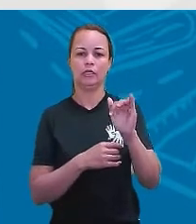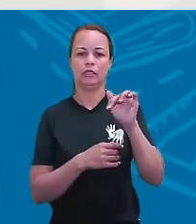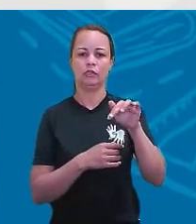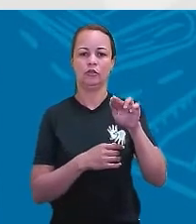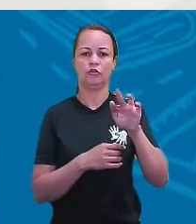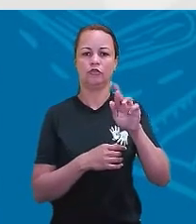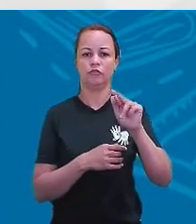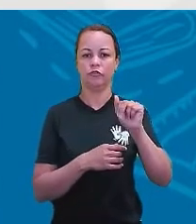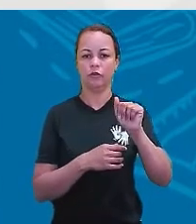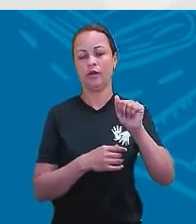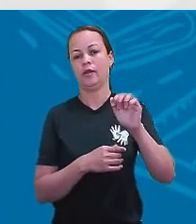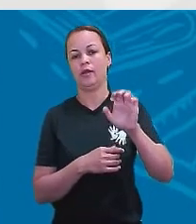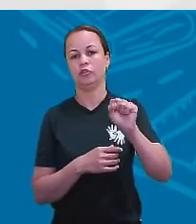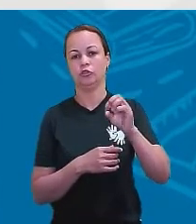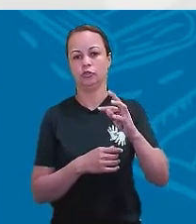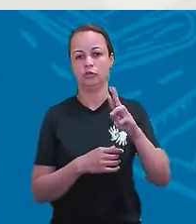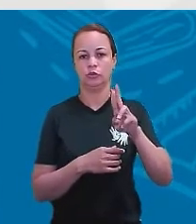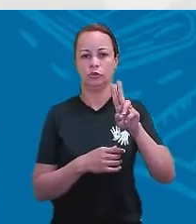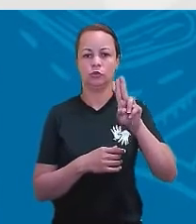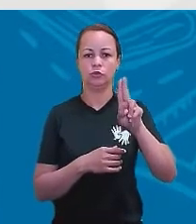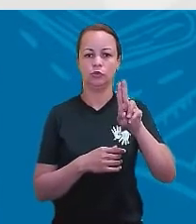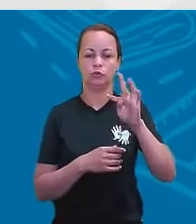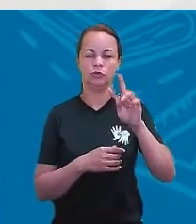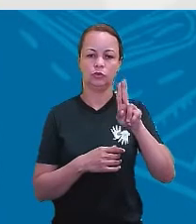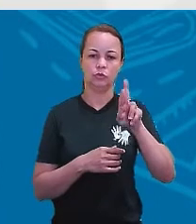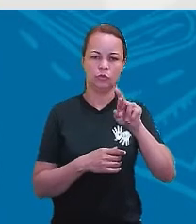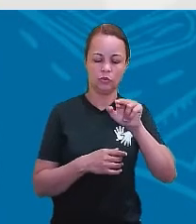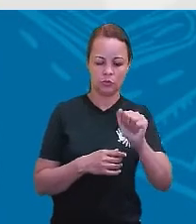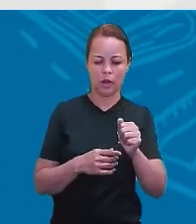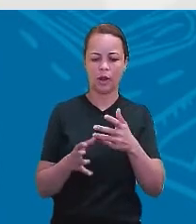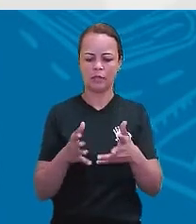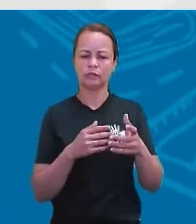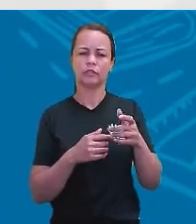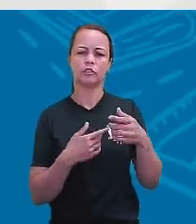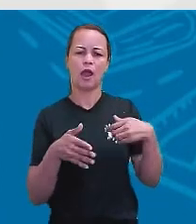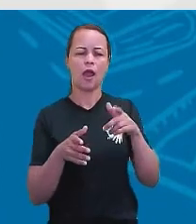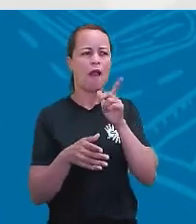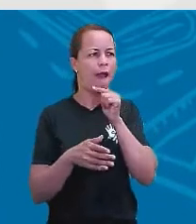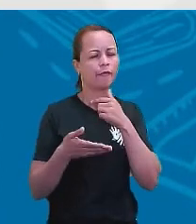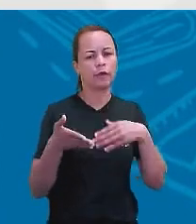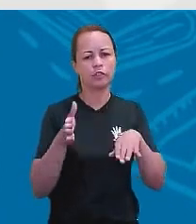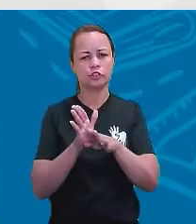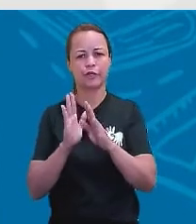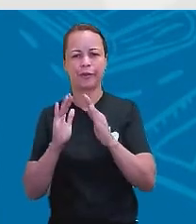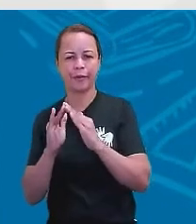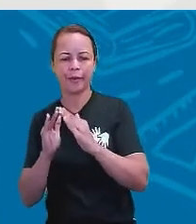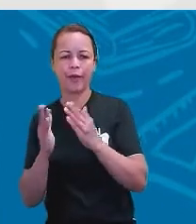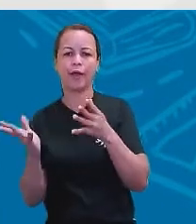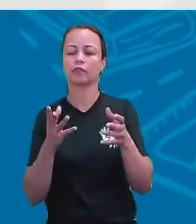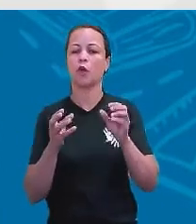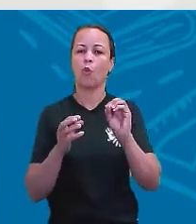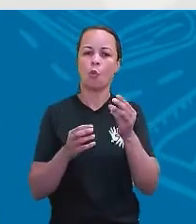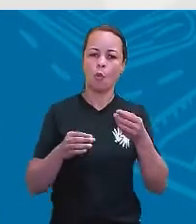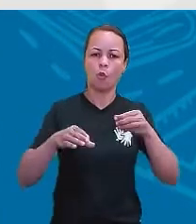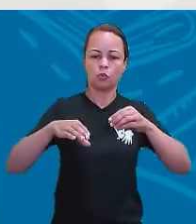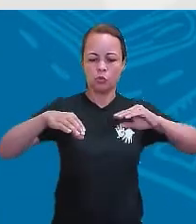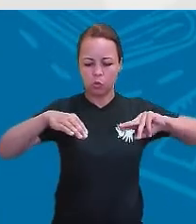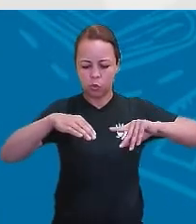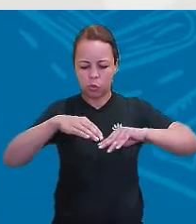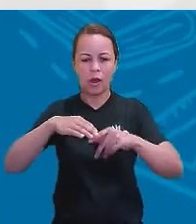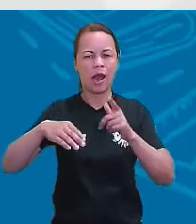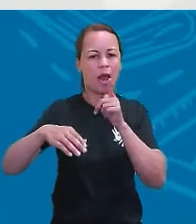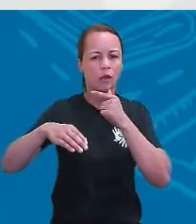que chega lá na torneira da nossa casa, ou do esgoto, né, que nós despejamos, que precisa ser encanado e ter uma destinação adequada para